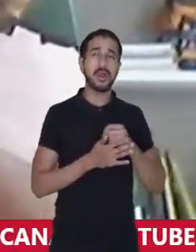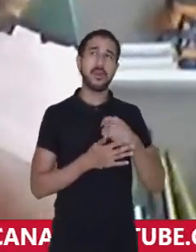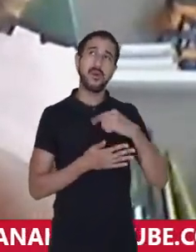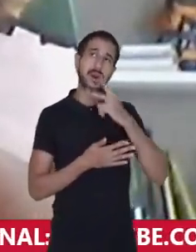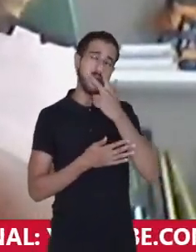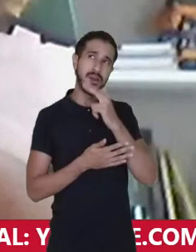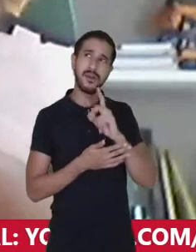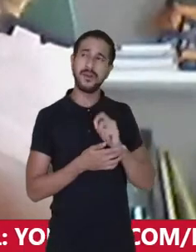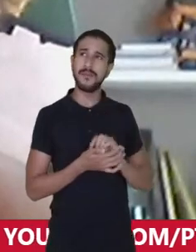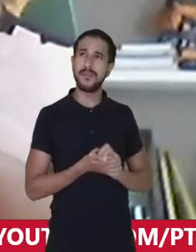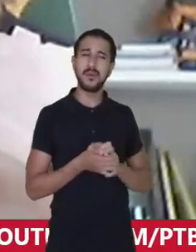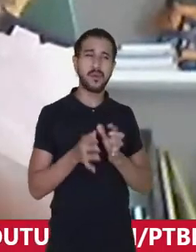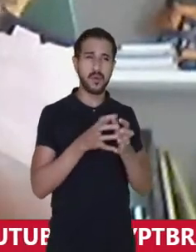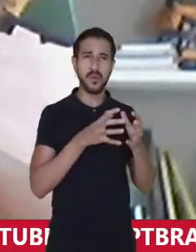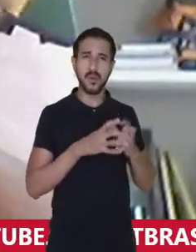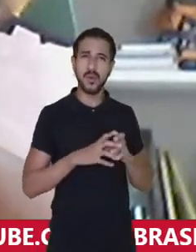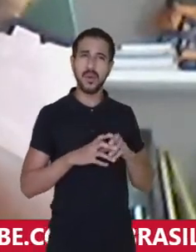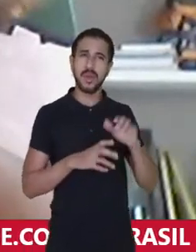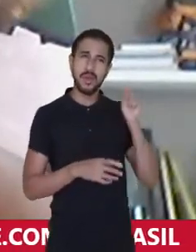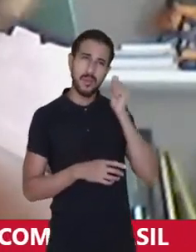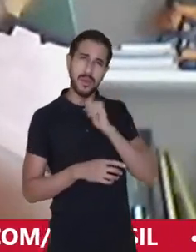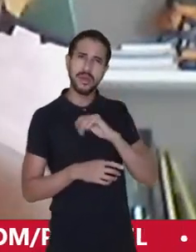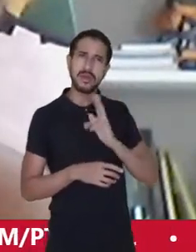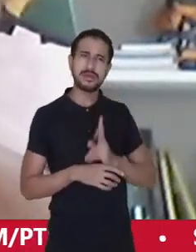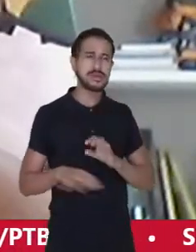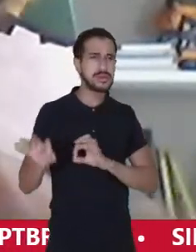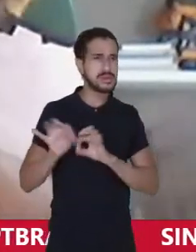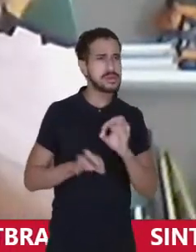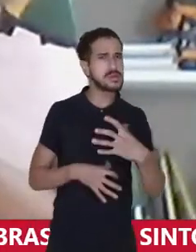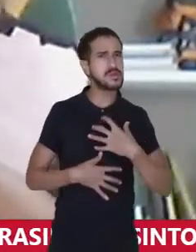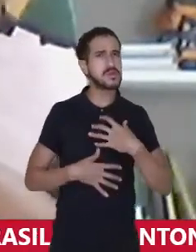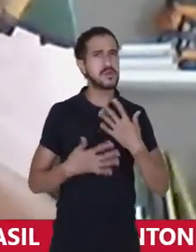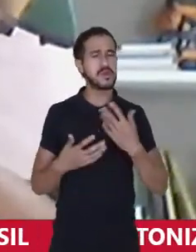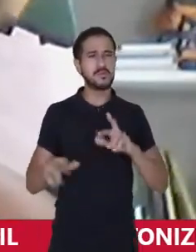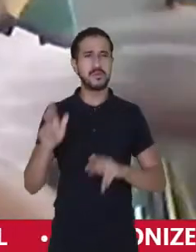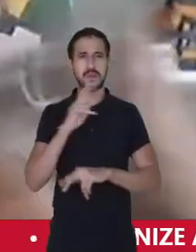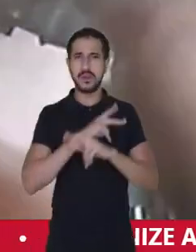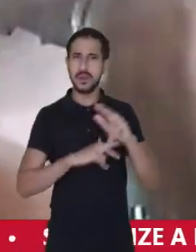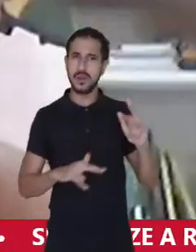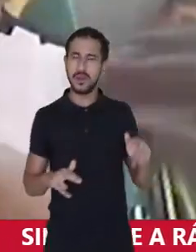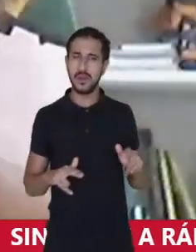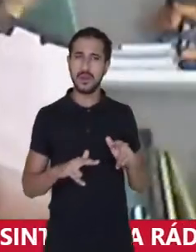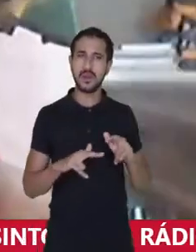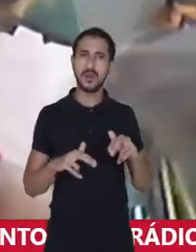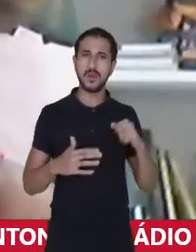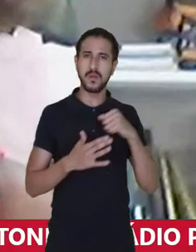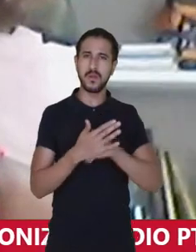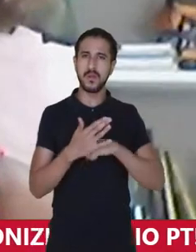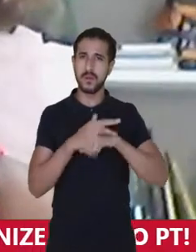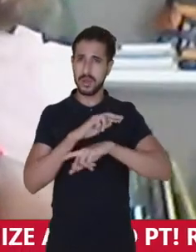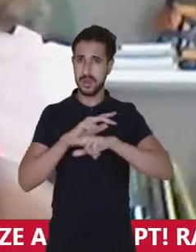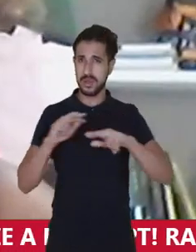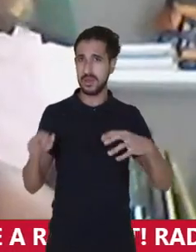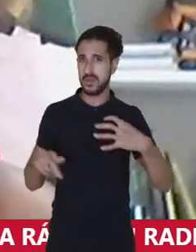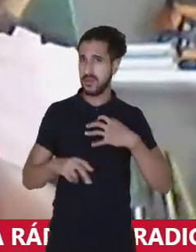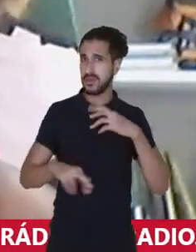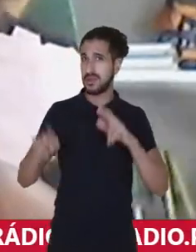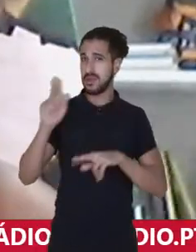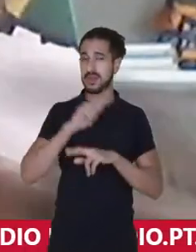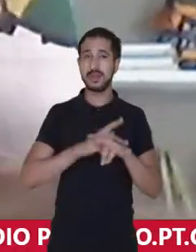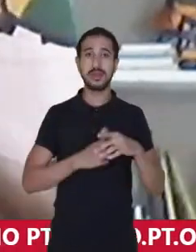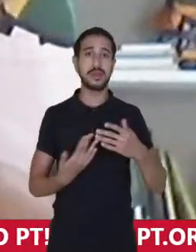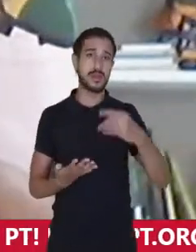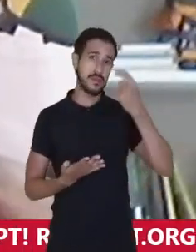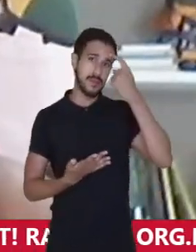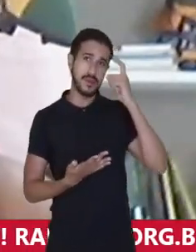que os movimentos, as mulheres, elas se organizam de forma muito diversas, os enfrentamentos são feitos de forma diversa, então eu